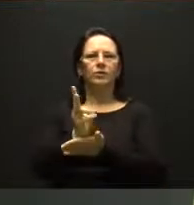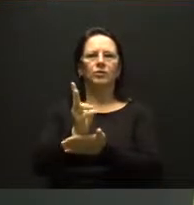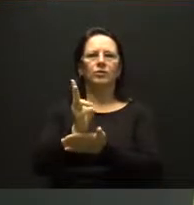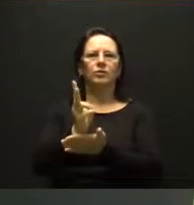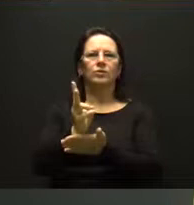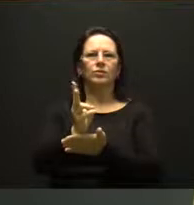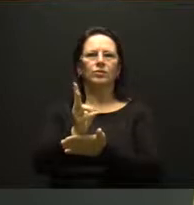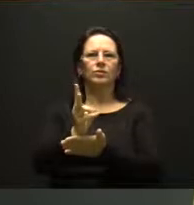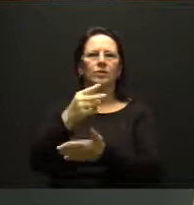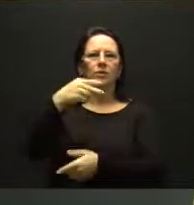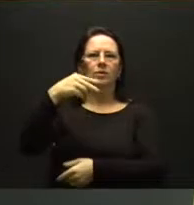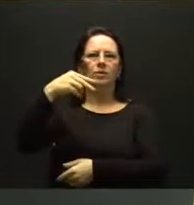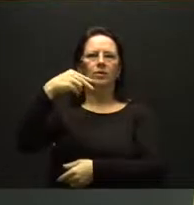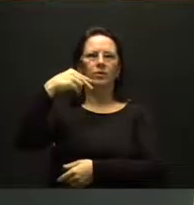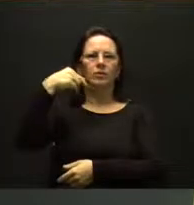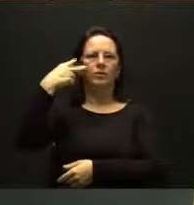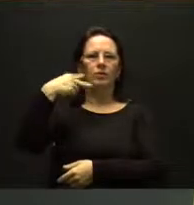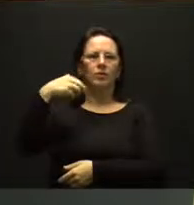o vereador marcinho